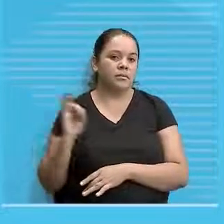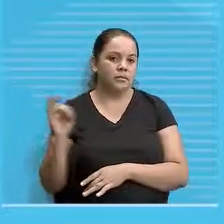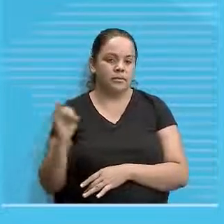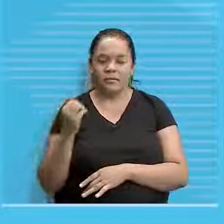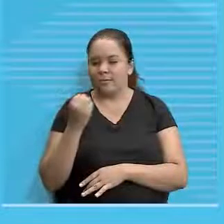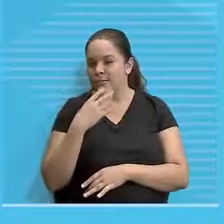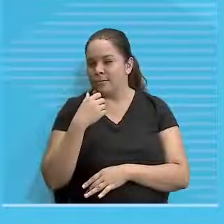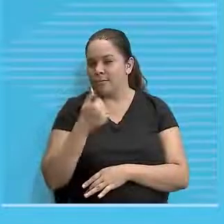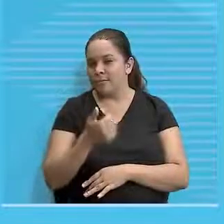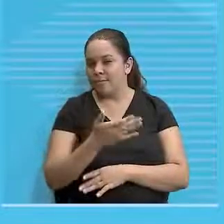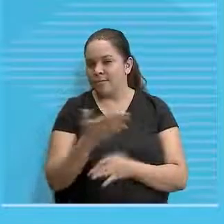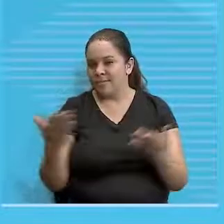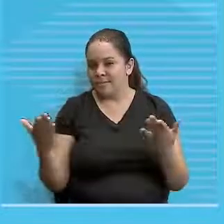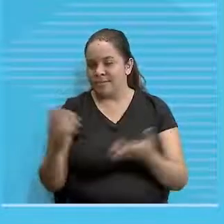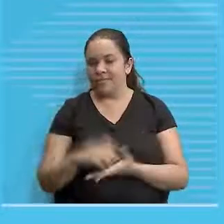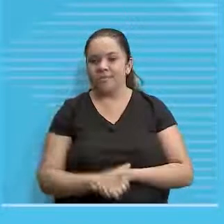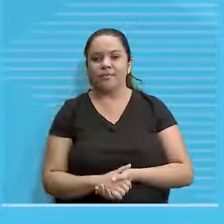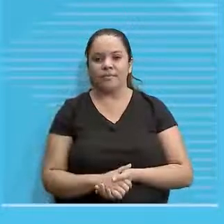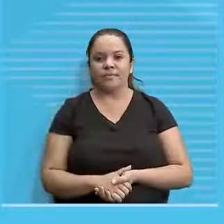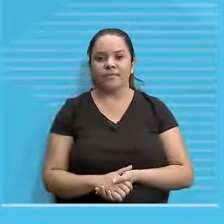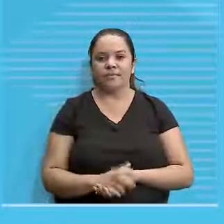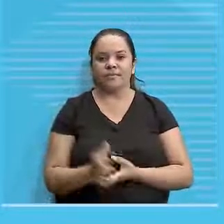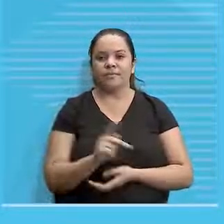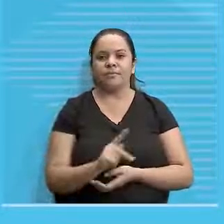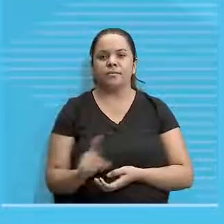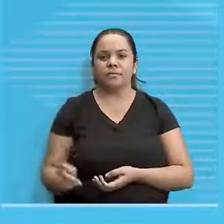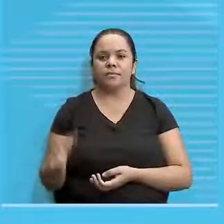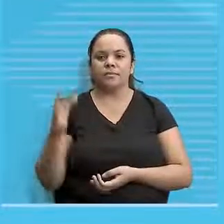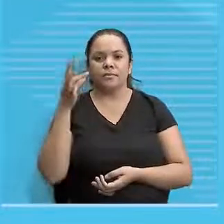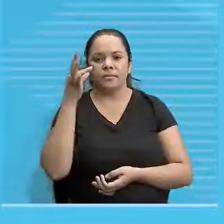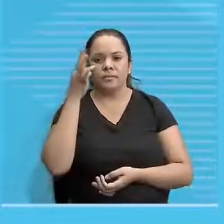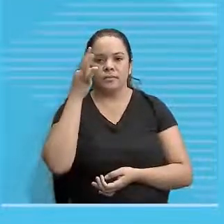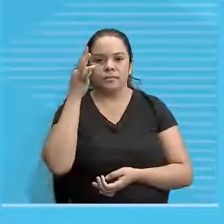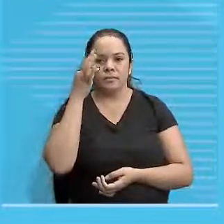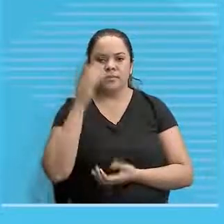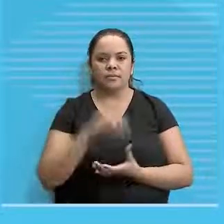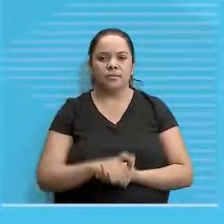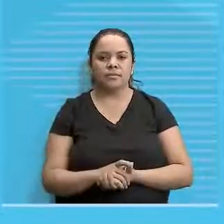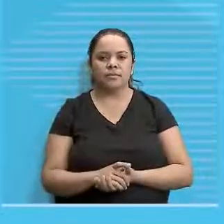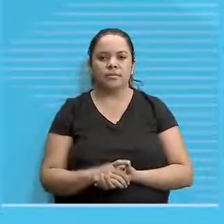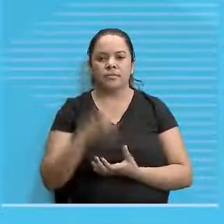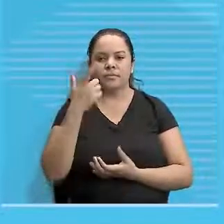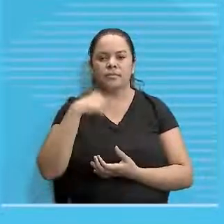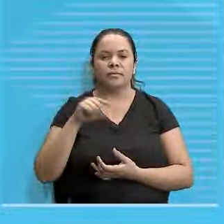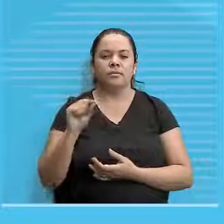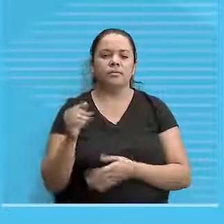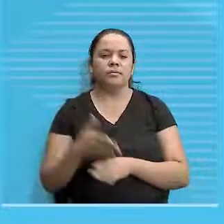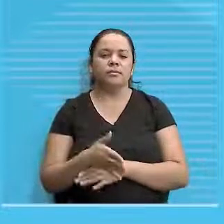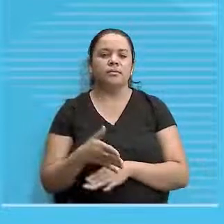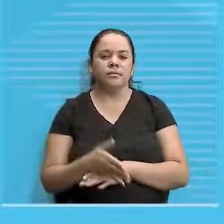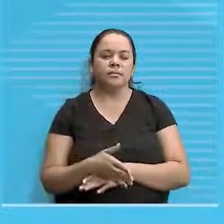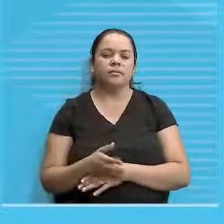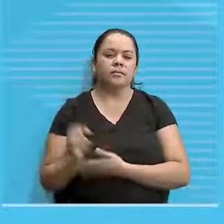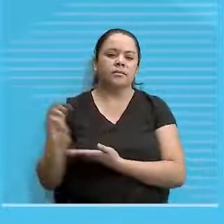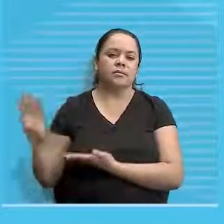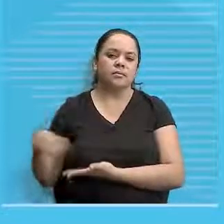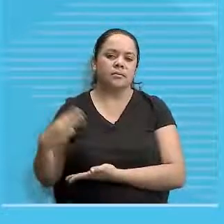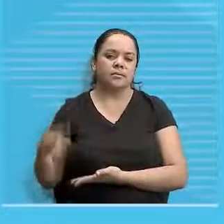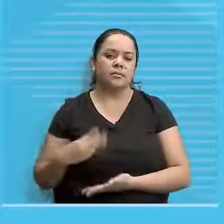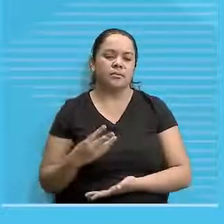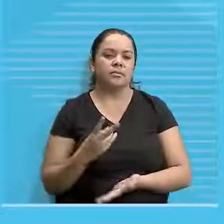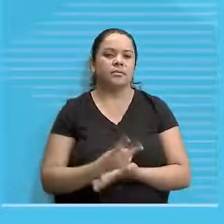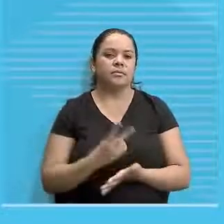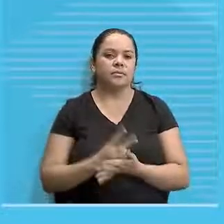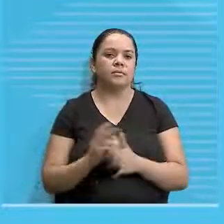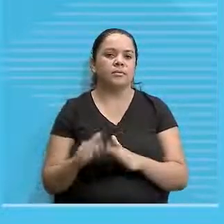entrar agora, foi isso? Professora presencial, professor, quem que tá aí? Coloca aí no nosso bate-papo. Eu sempre peço,